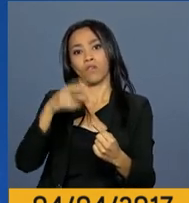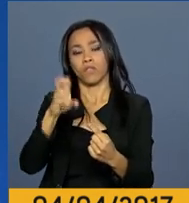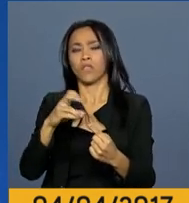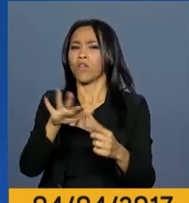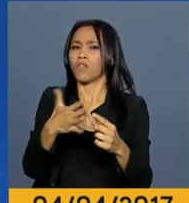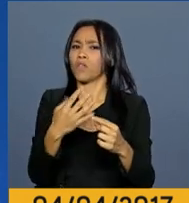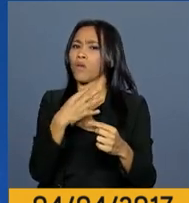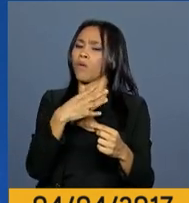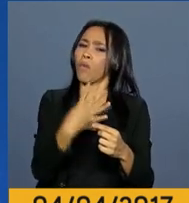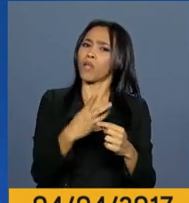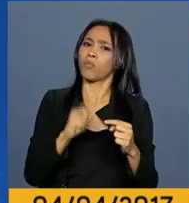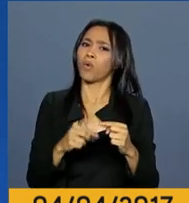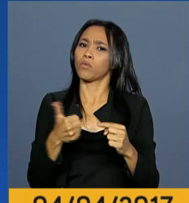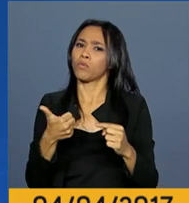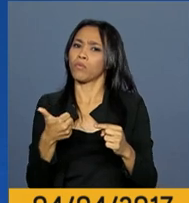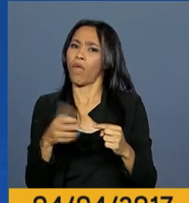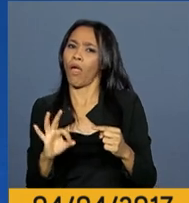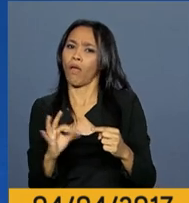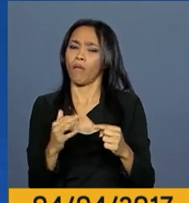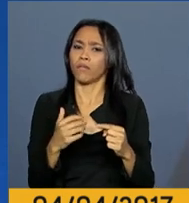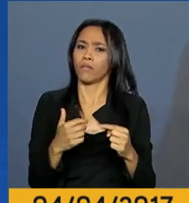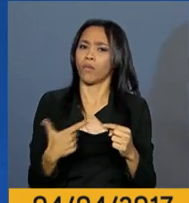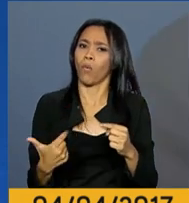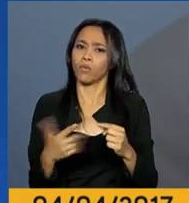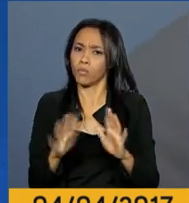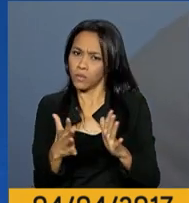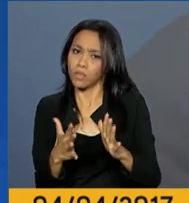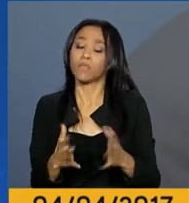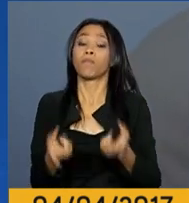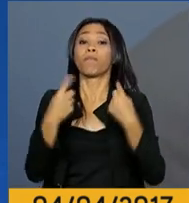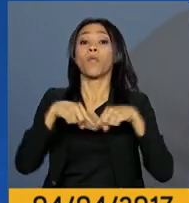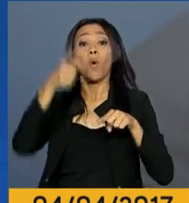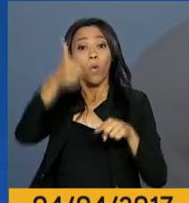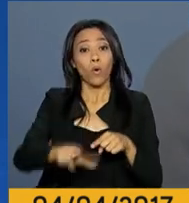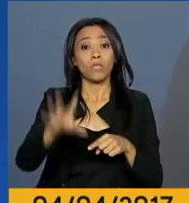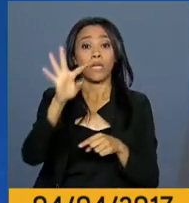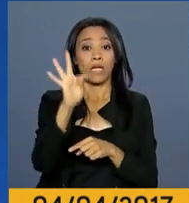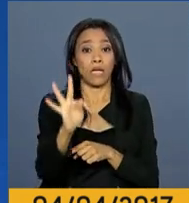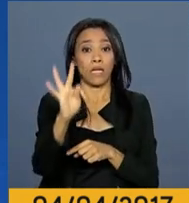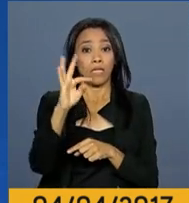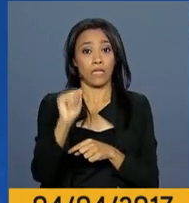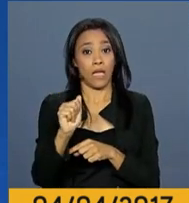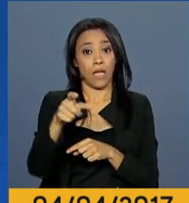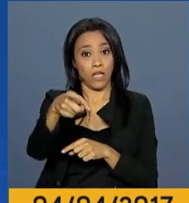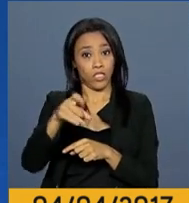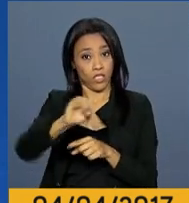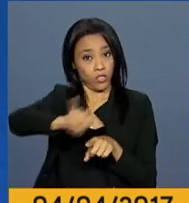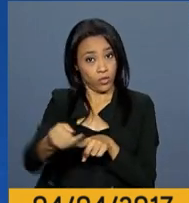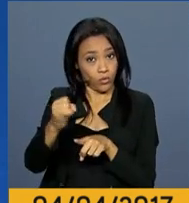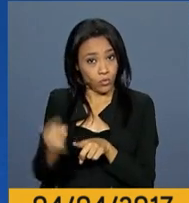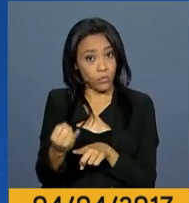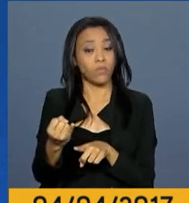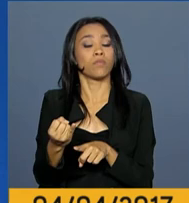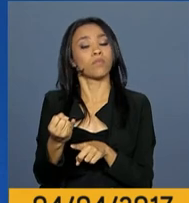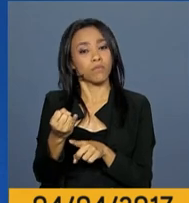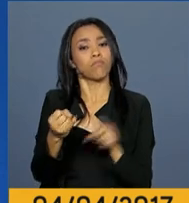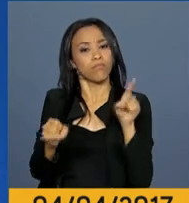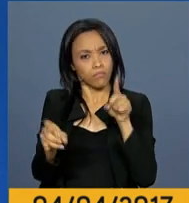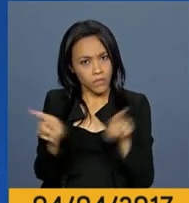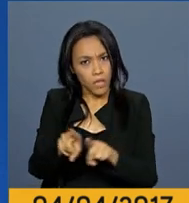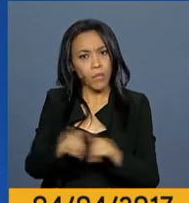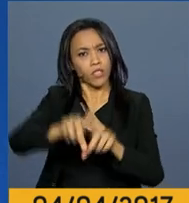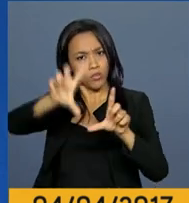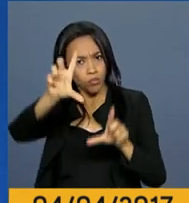4,10%, 4,12%. No final do ano. A taxa básica de juros, já disse aos senhores, também recua consistentemente